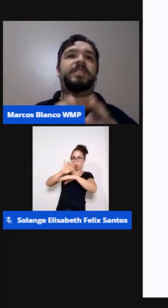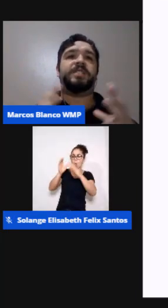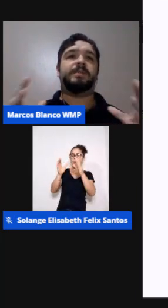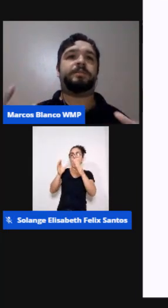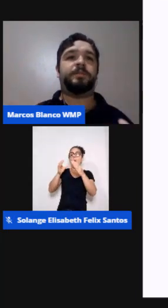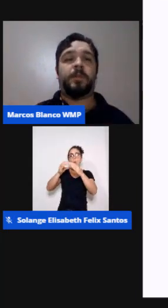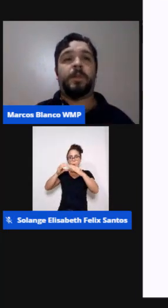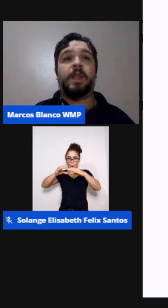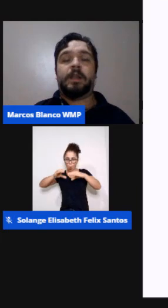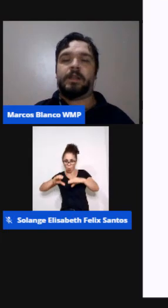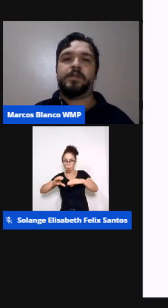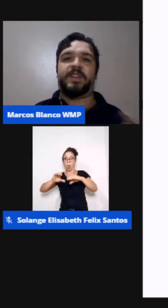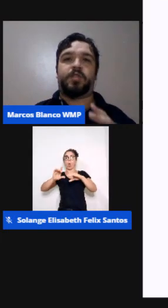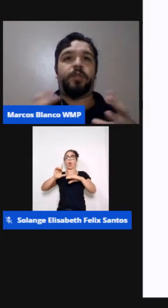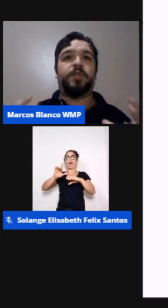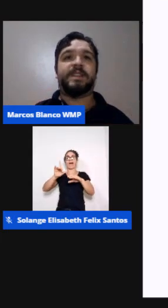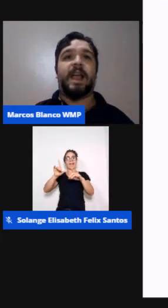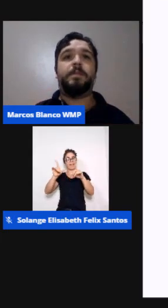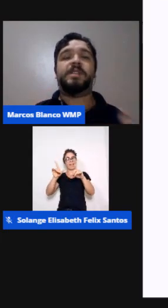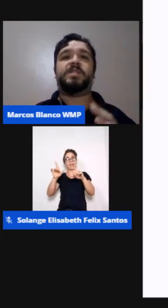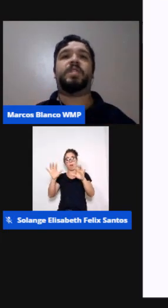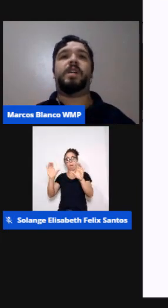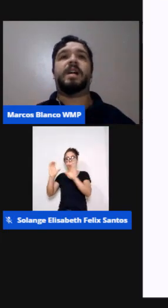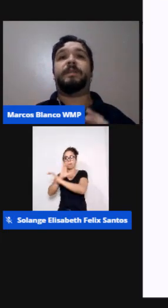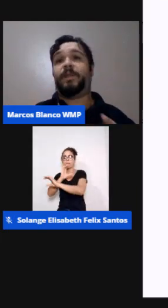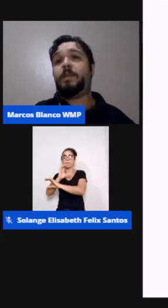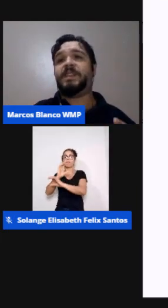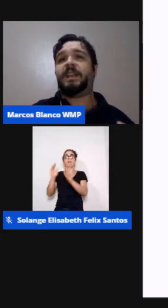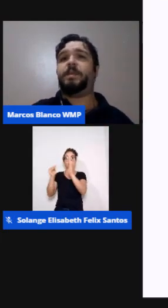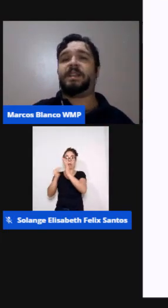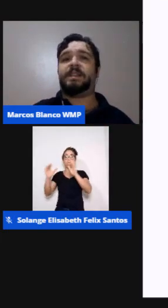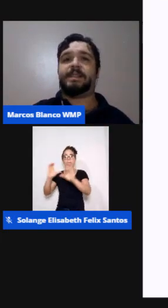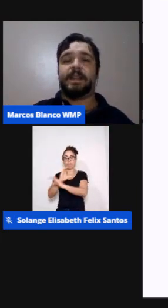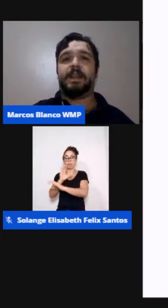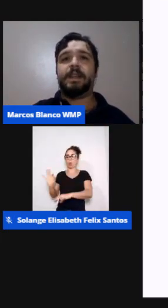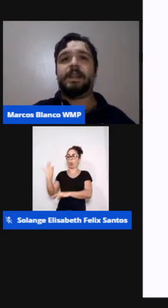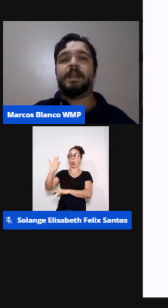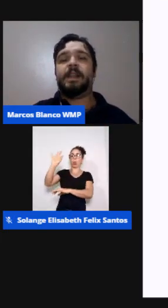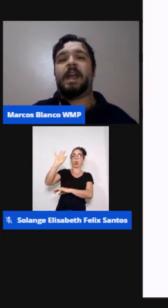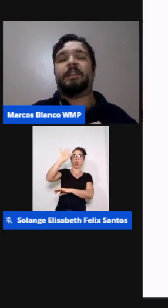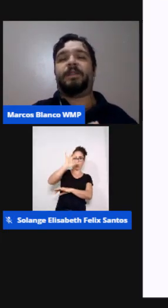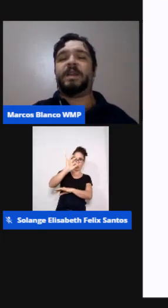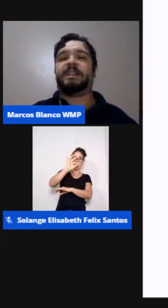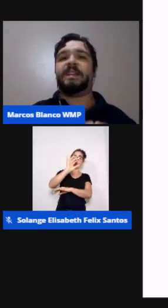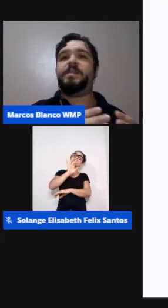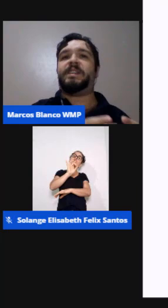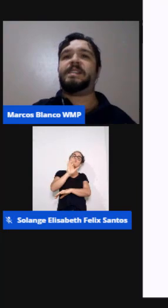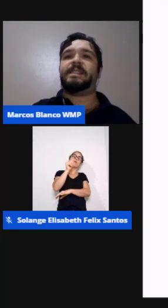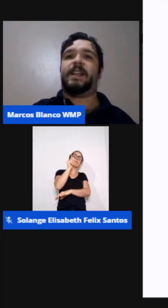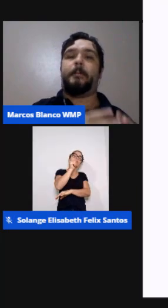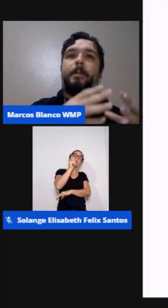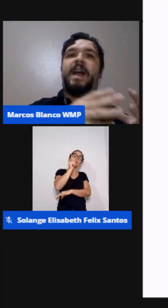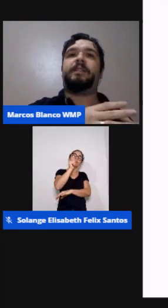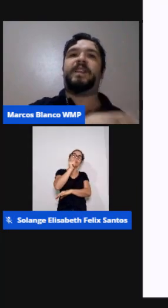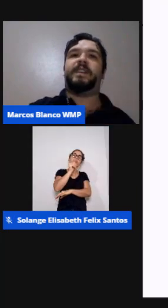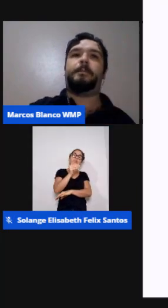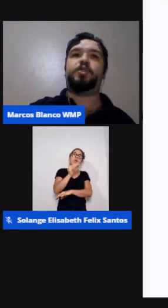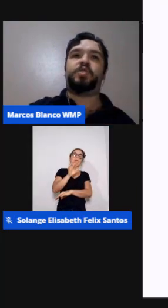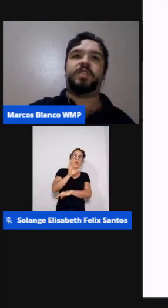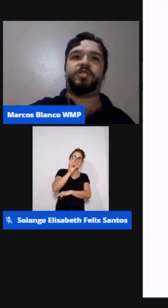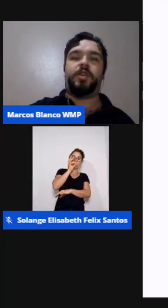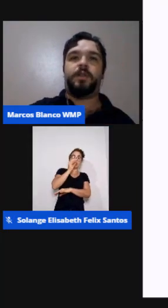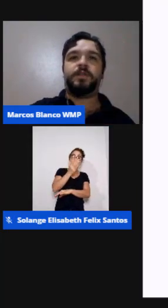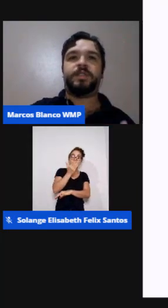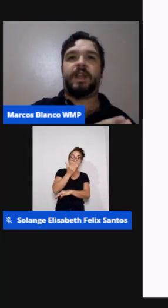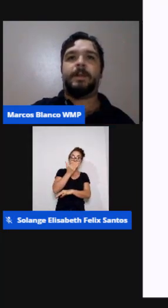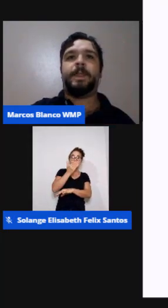Uma característica que não sei se todo mundo sabe, só a fêmea se alimenta de sangue. A fêmea ela se alimenta de sangue para fazer